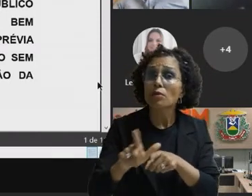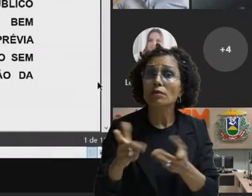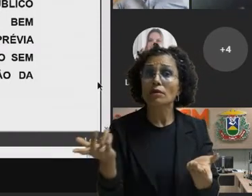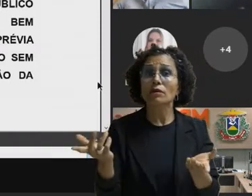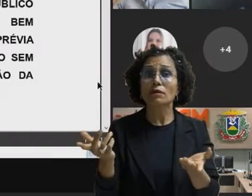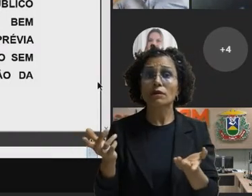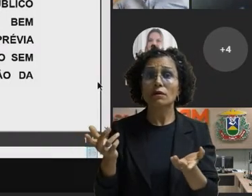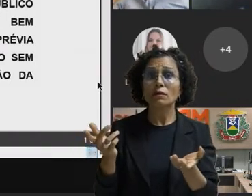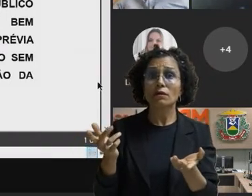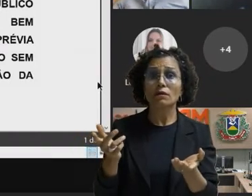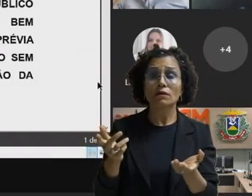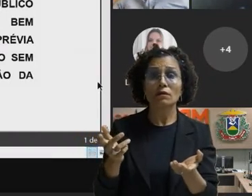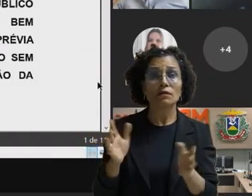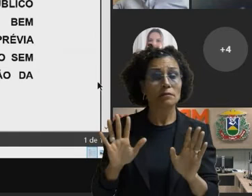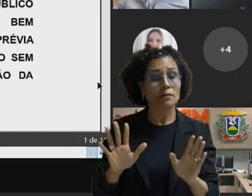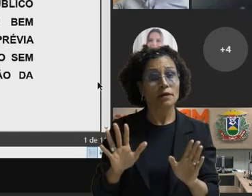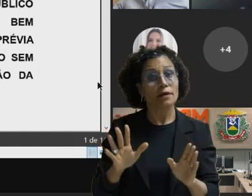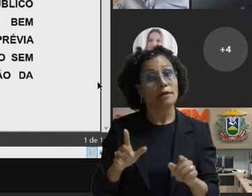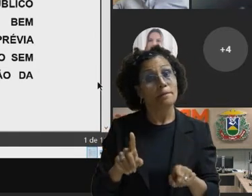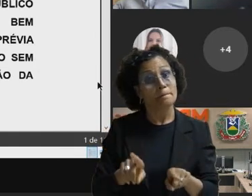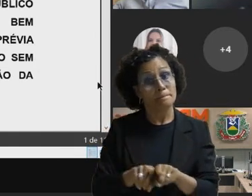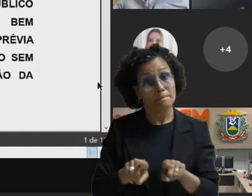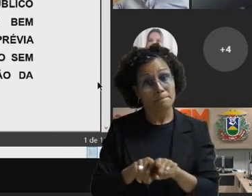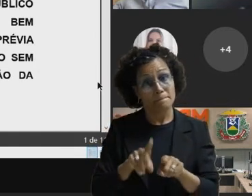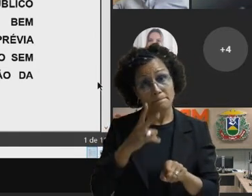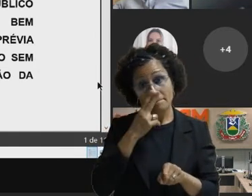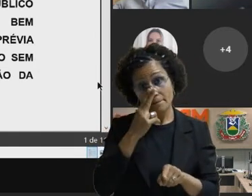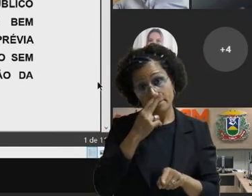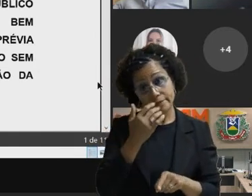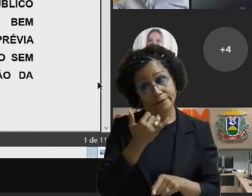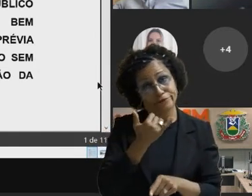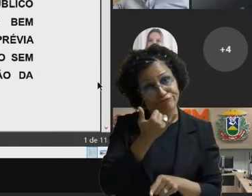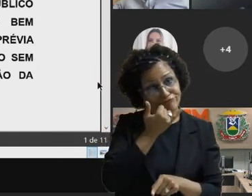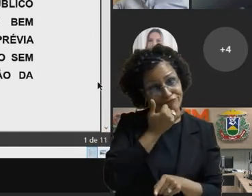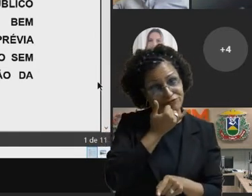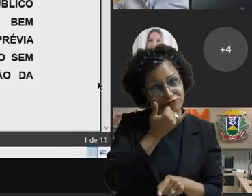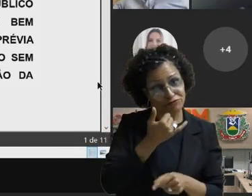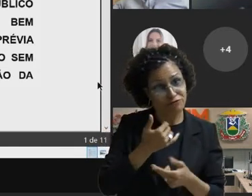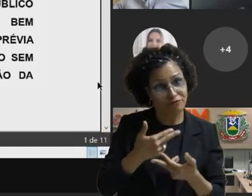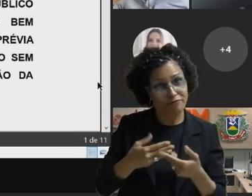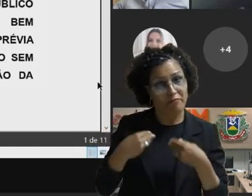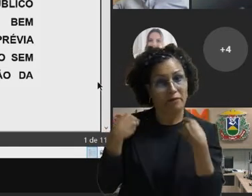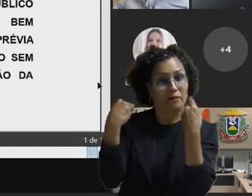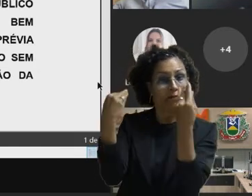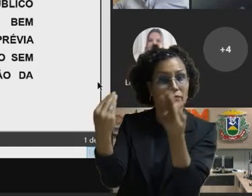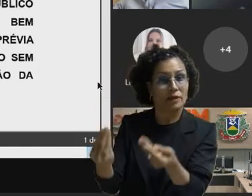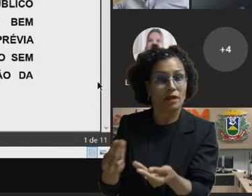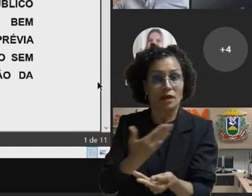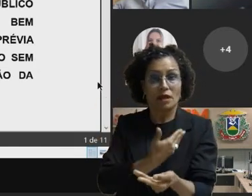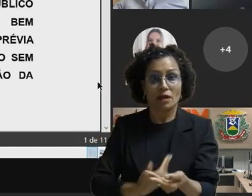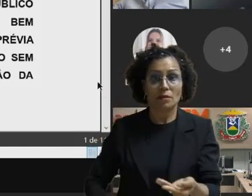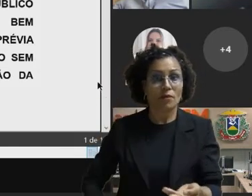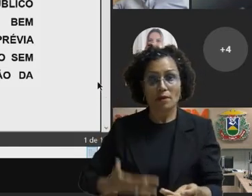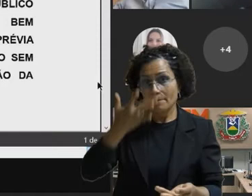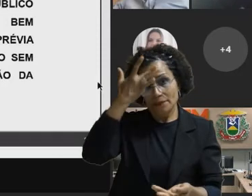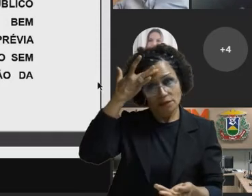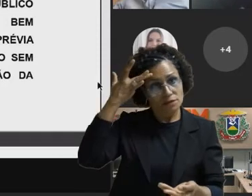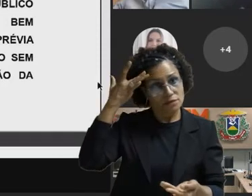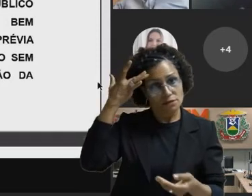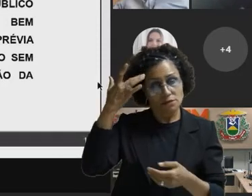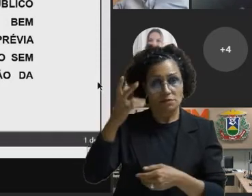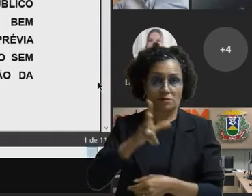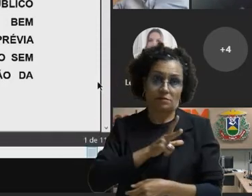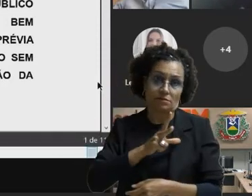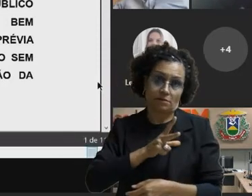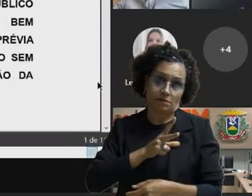mim, está nítido que é uma desculpa esfarrapada para doar um bem público a uma pessoa. Não tem qualquer relação.